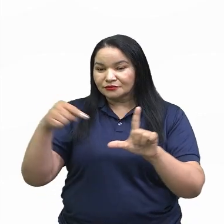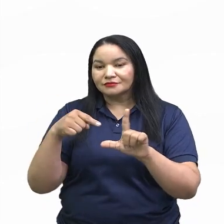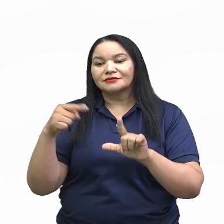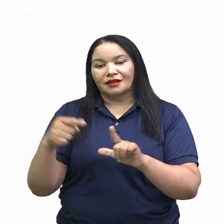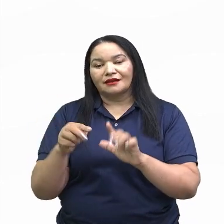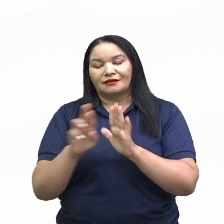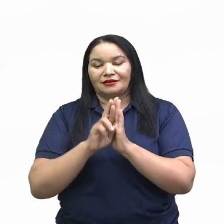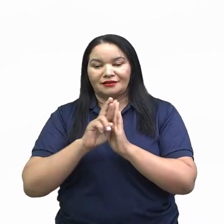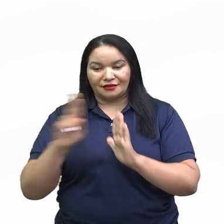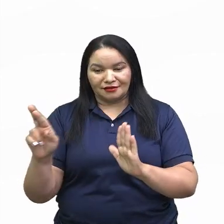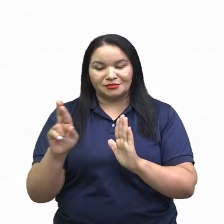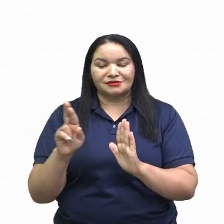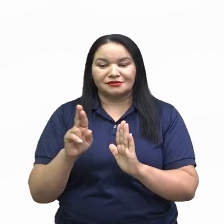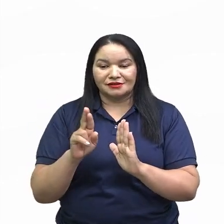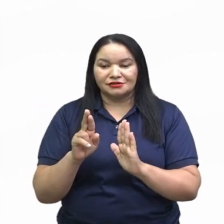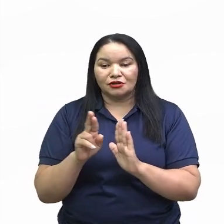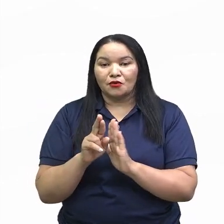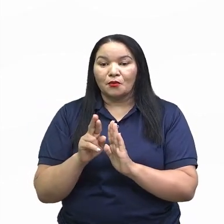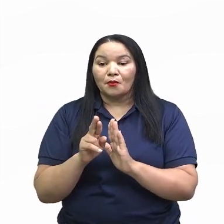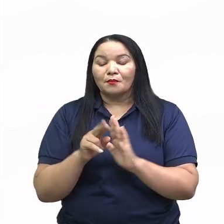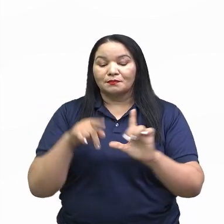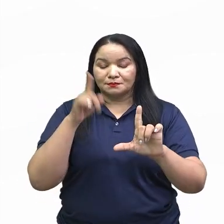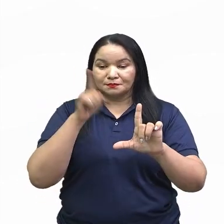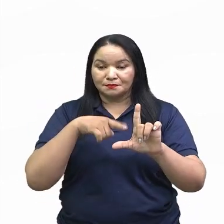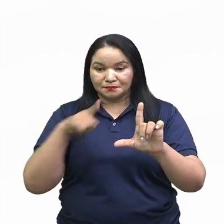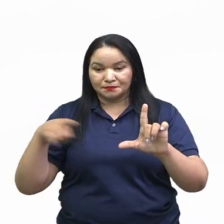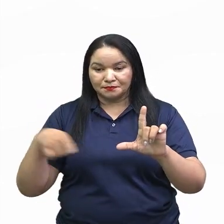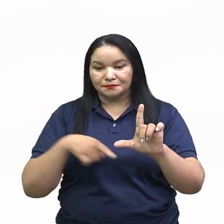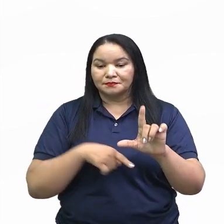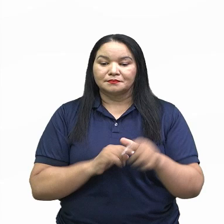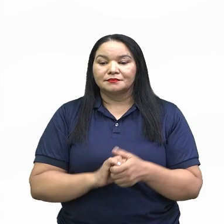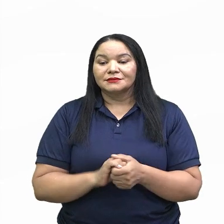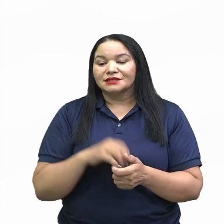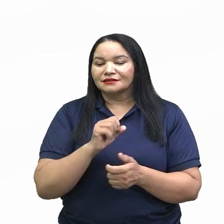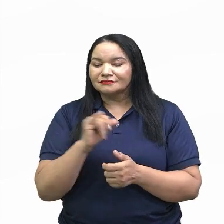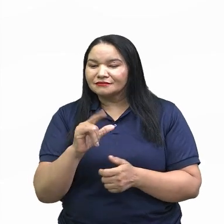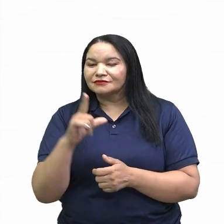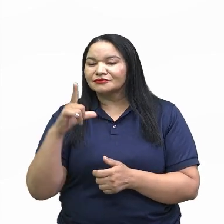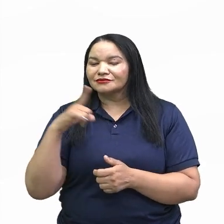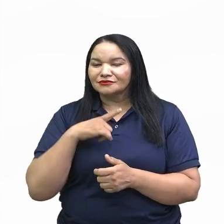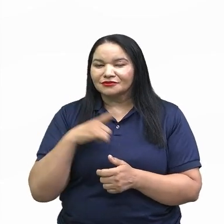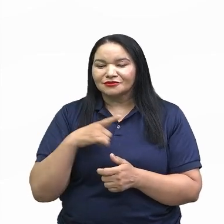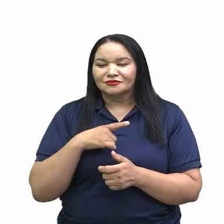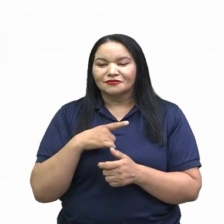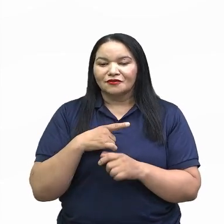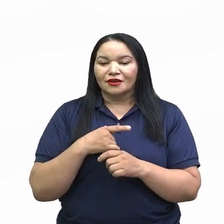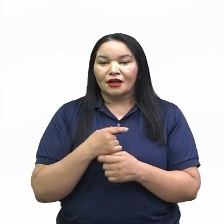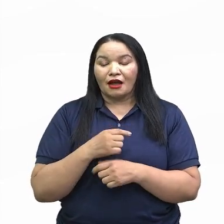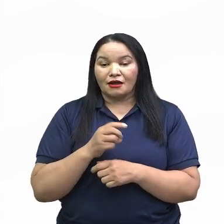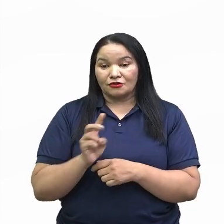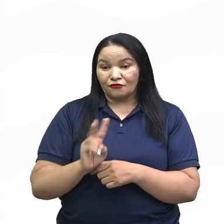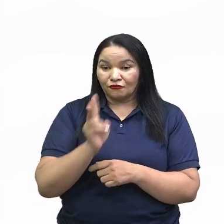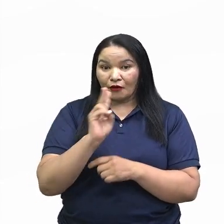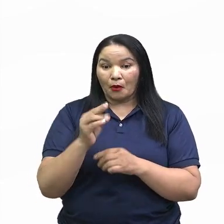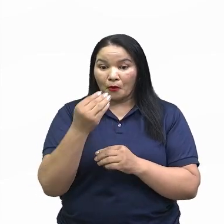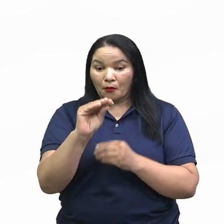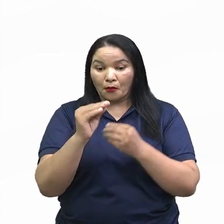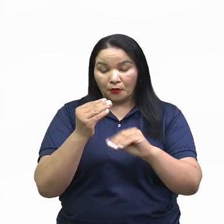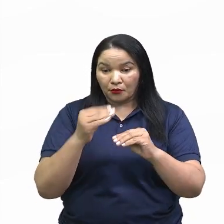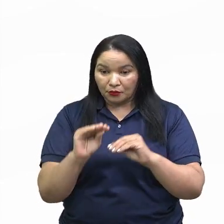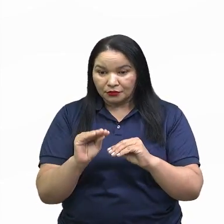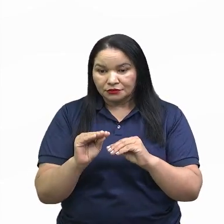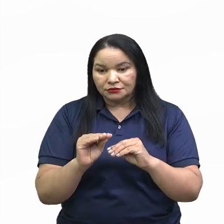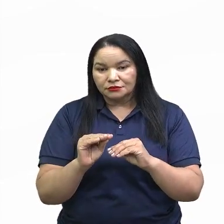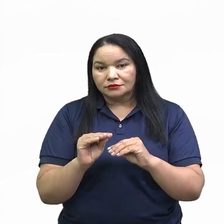uma representação aí em forma de gráfico, tudo bem? Se eu tivesse aí atribuindo, tá,